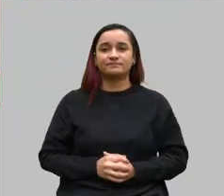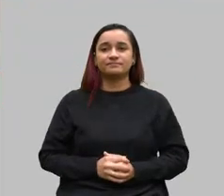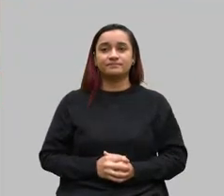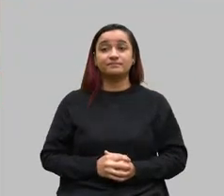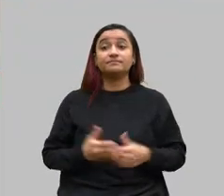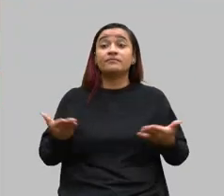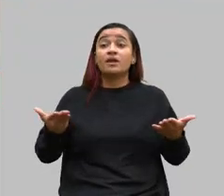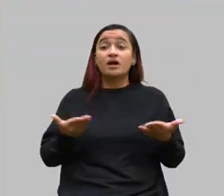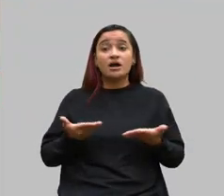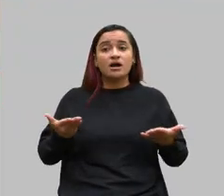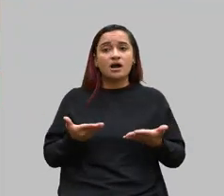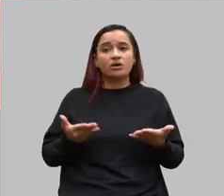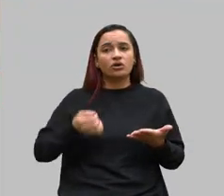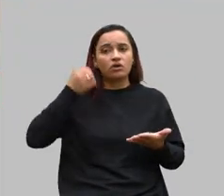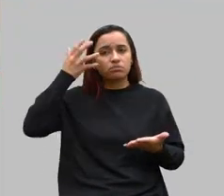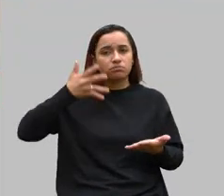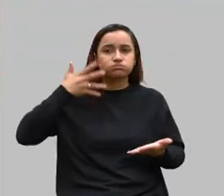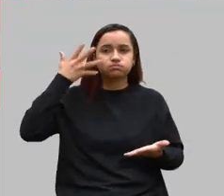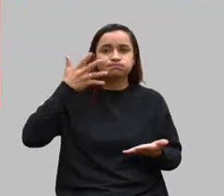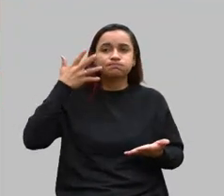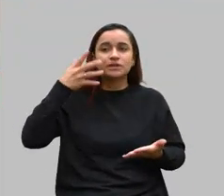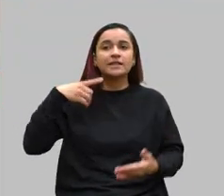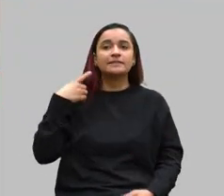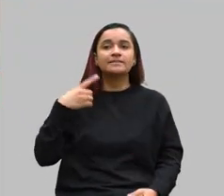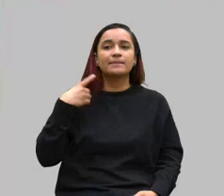ouviremos agora a deputada